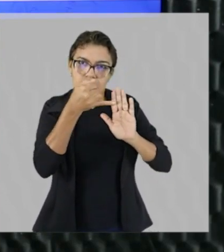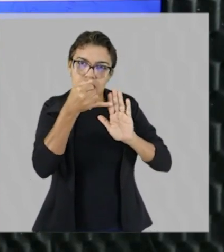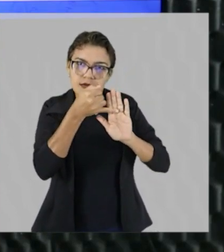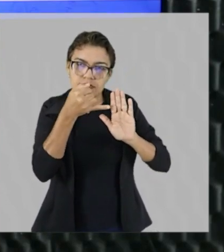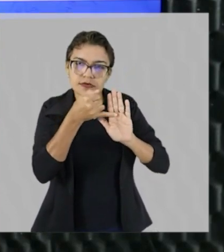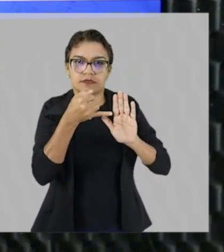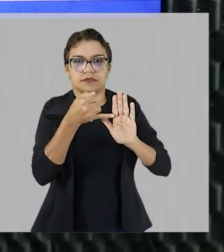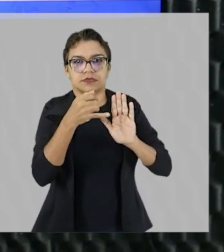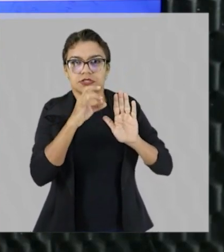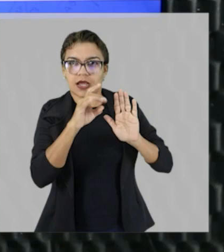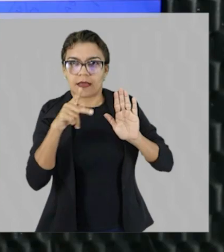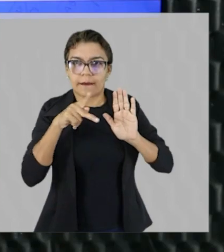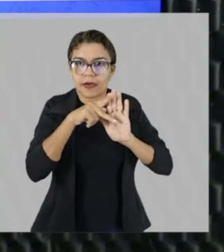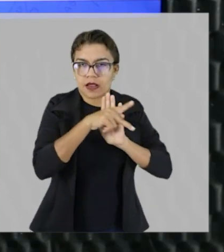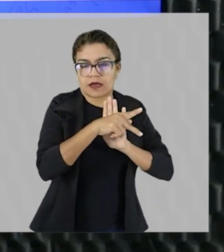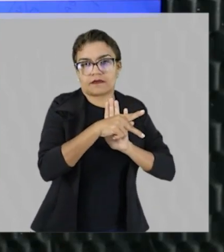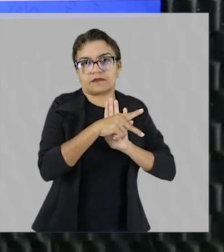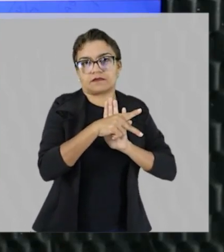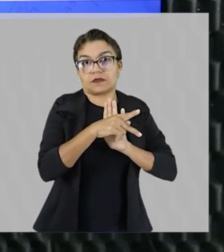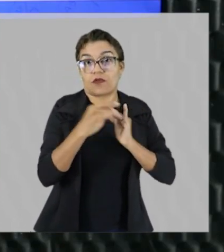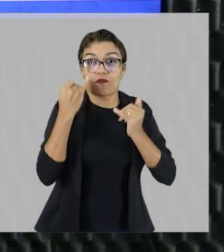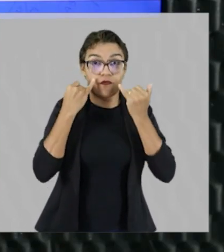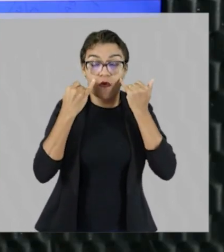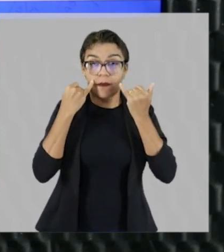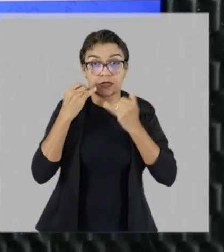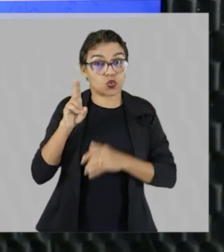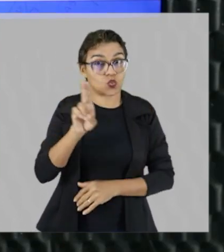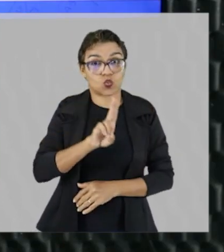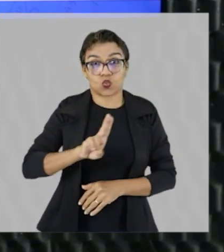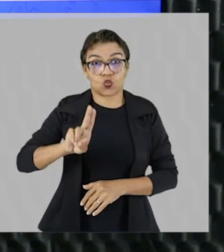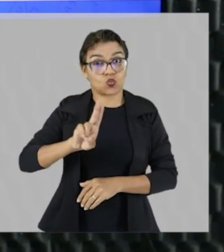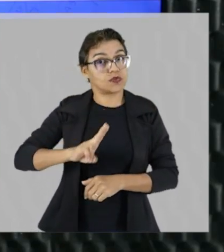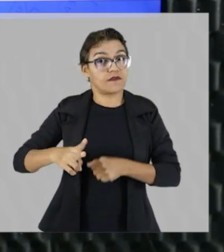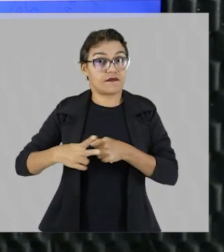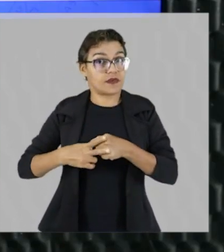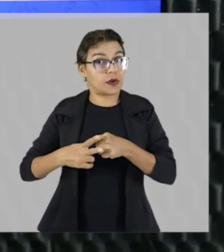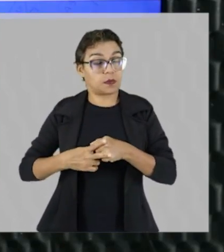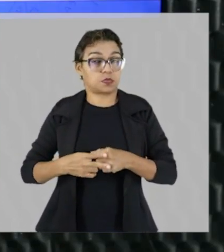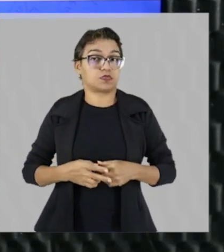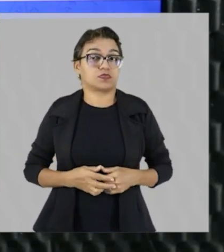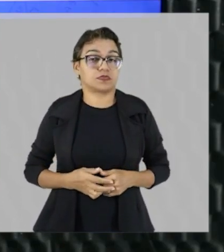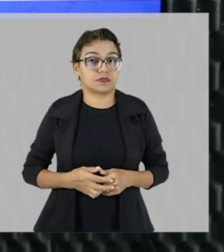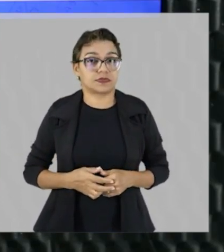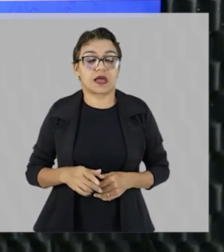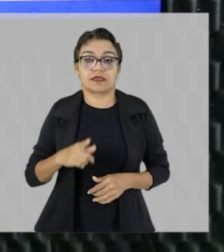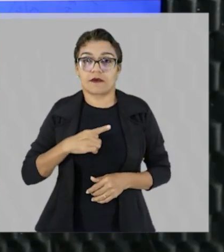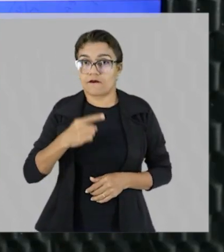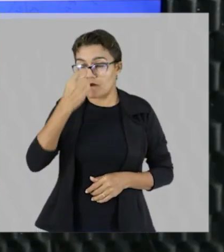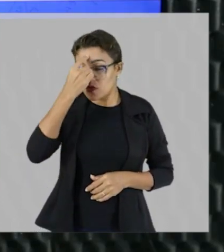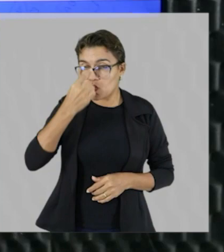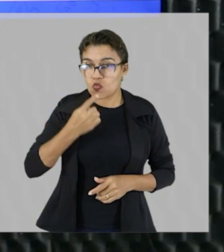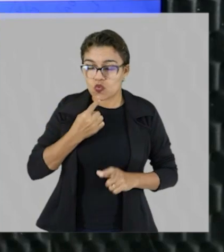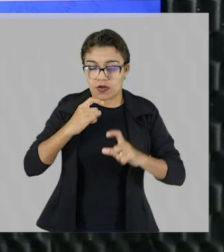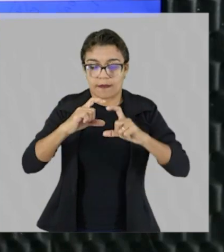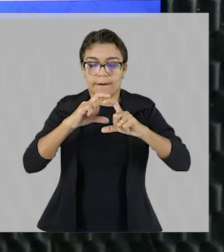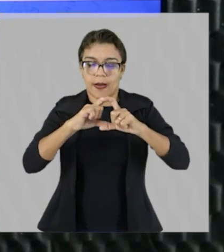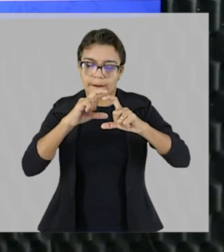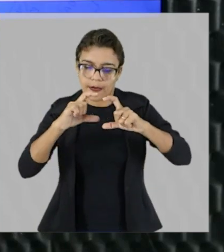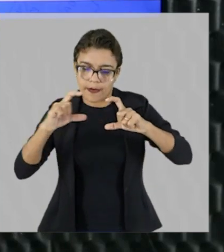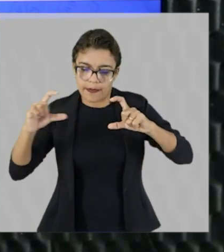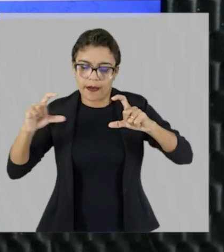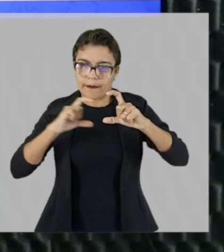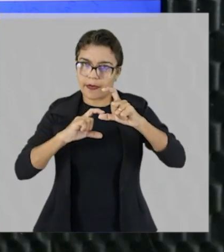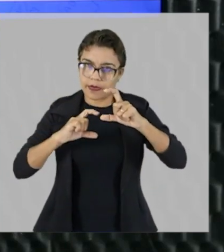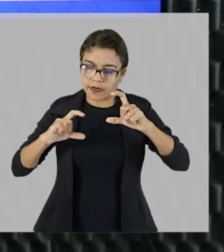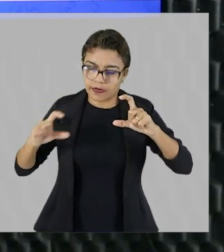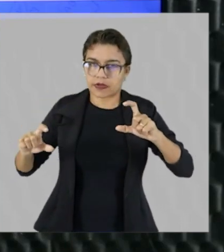parágrafo. Informação não verbal. Aí entra uma coisa muito comum, tá? Figuras, tirinhas,